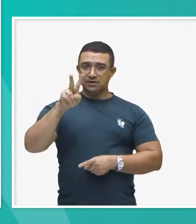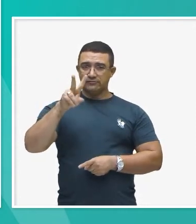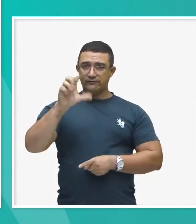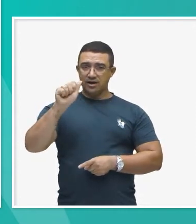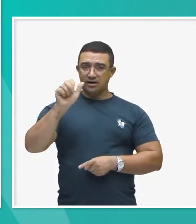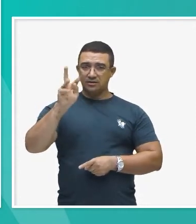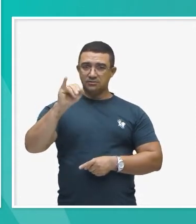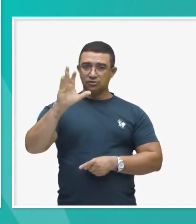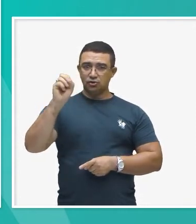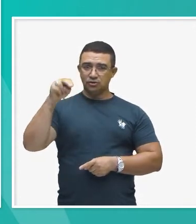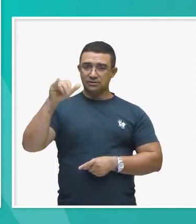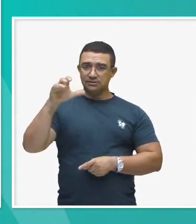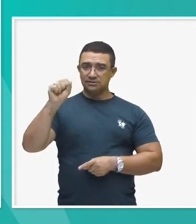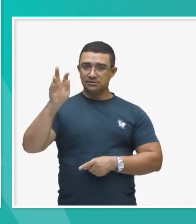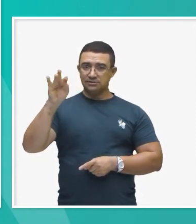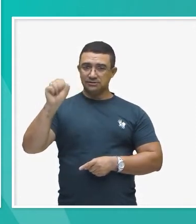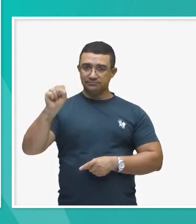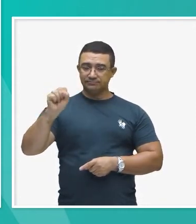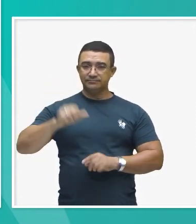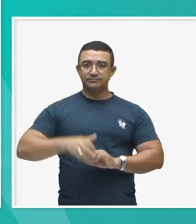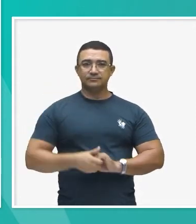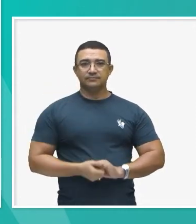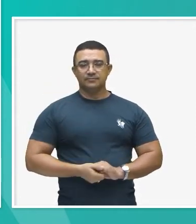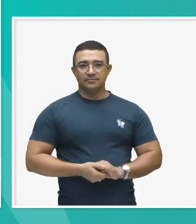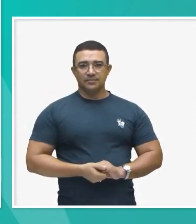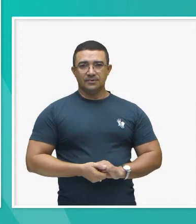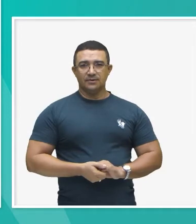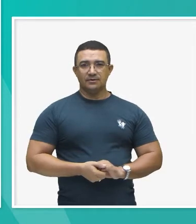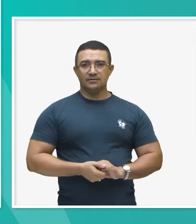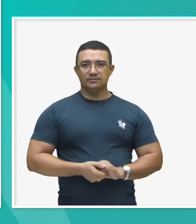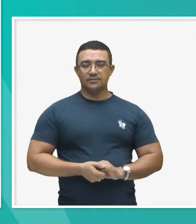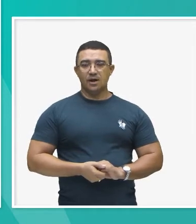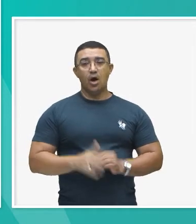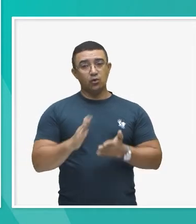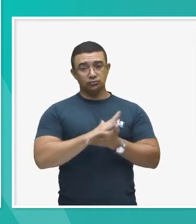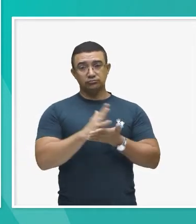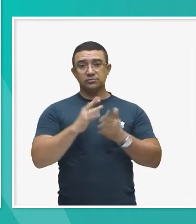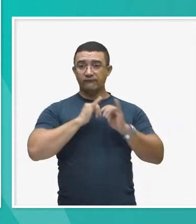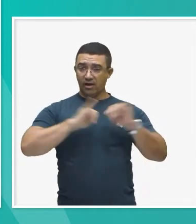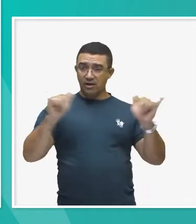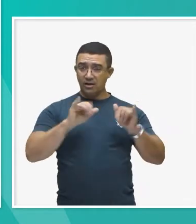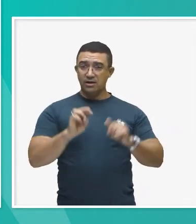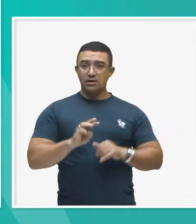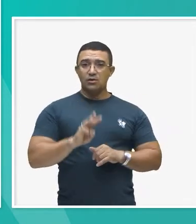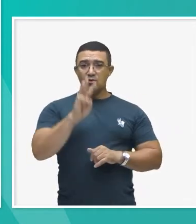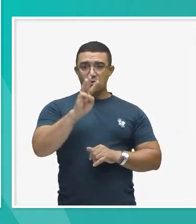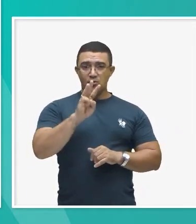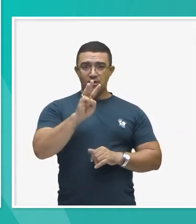Aí, Atalaia 8 está dizendo que é whale e fleet, né?